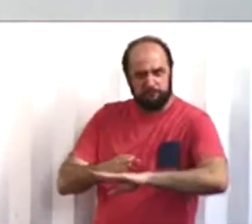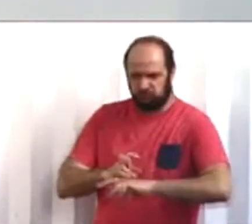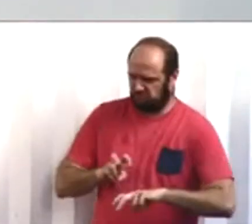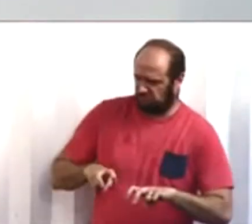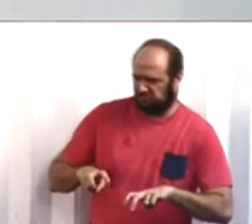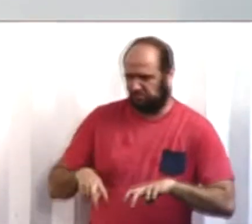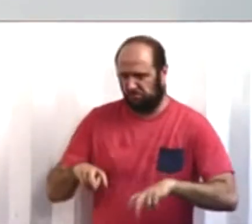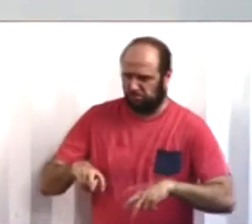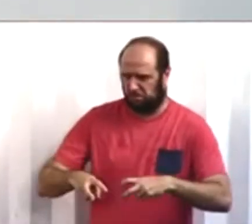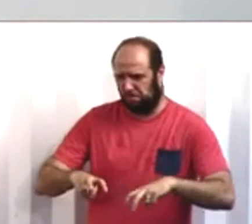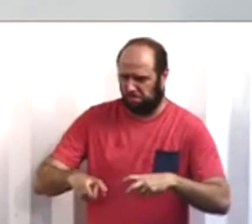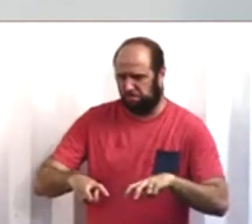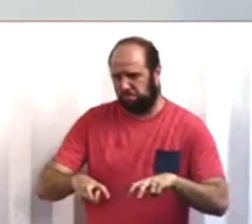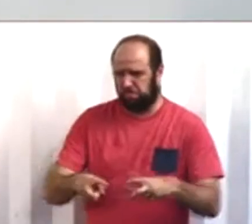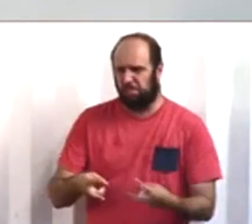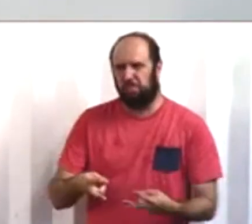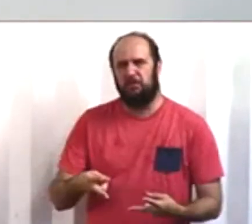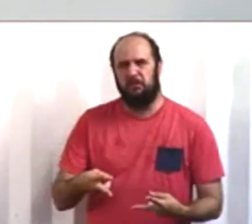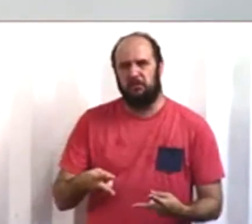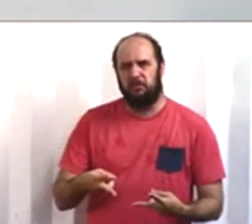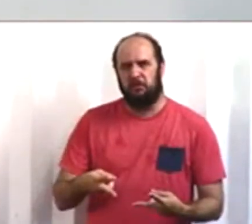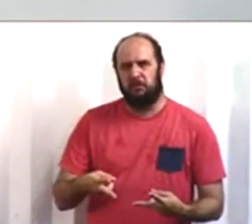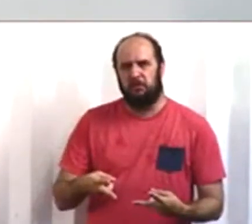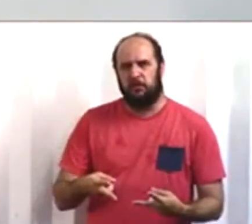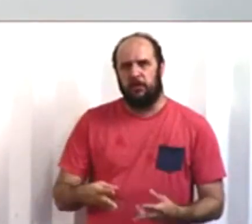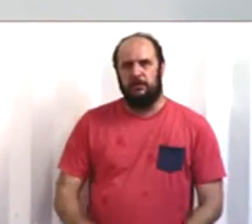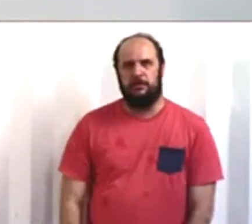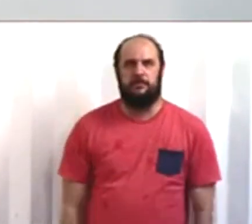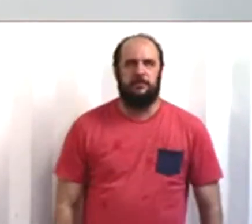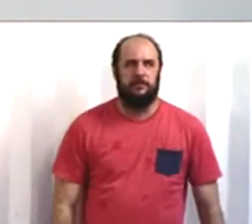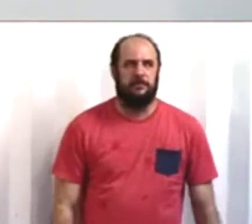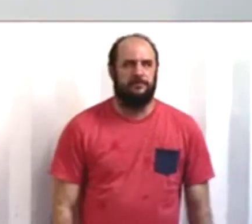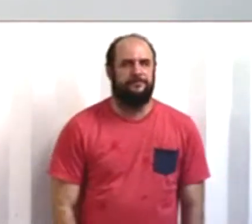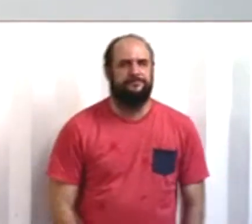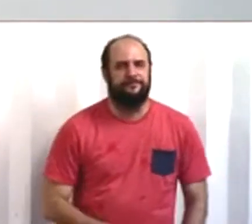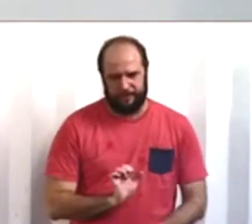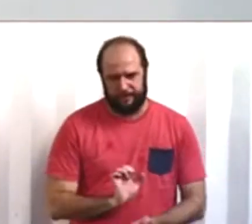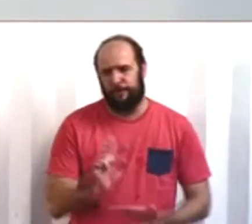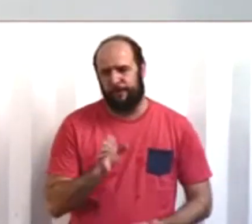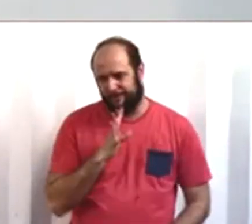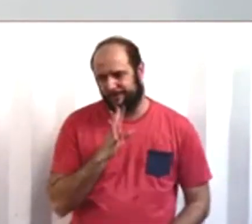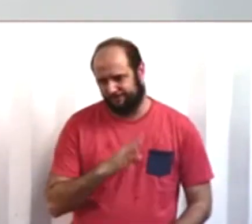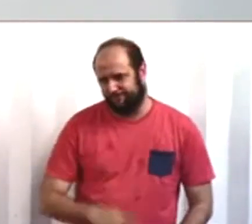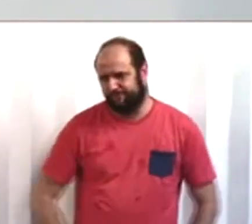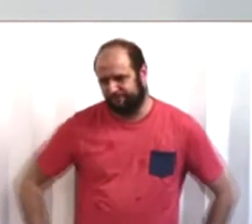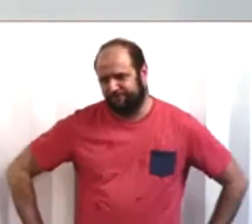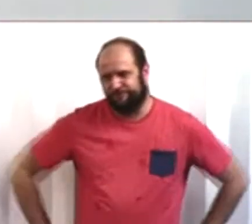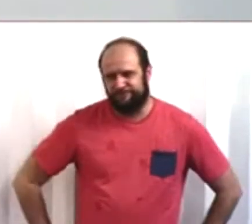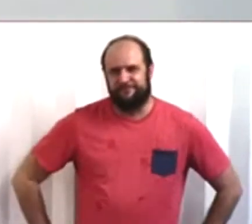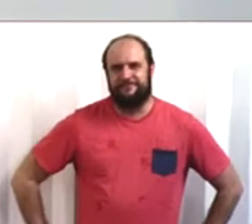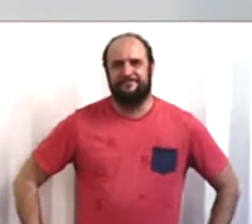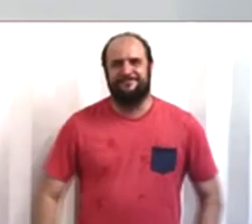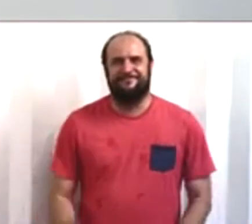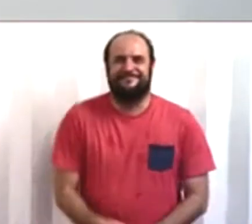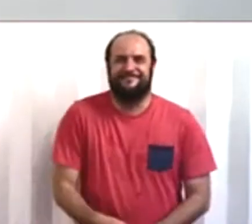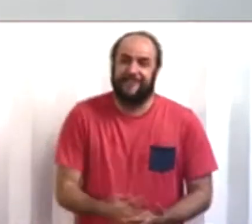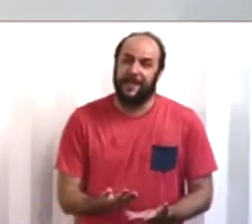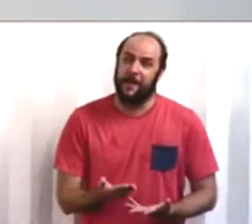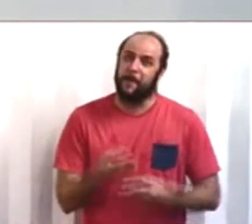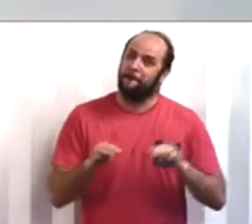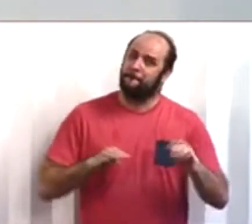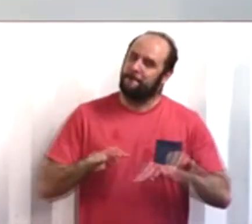meio esquisito, e ele diz, é o tesbita, é Elias. O evangelista